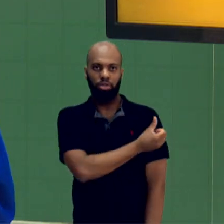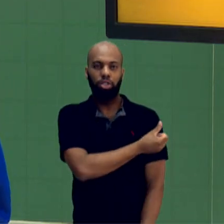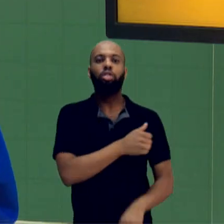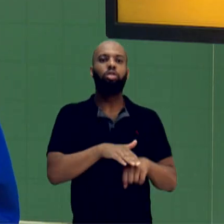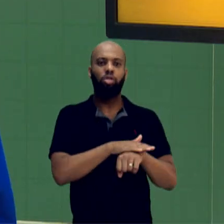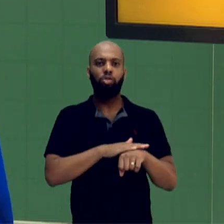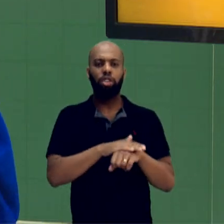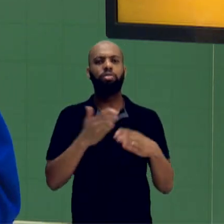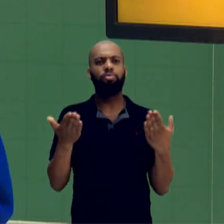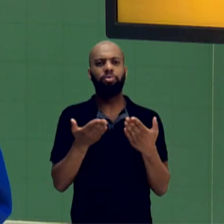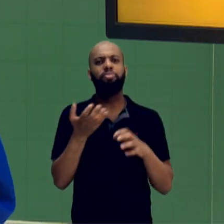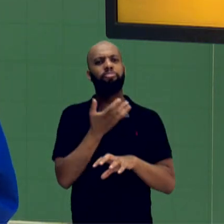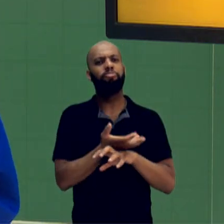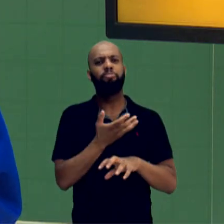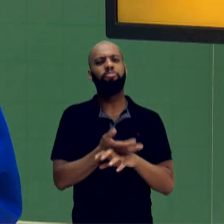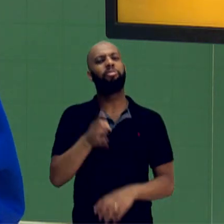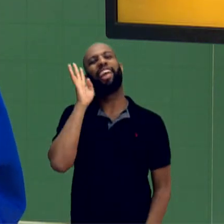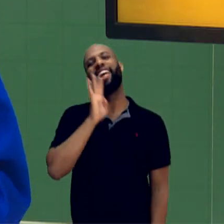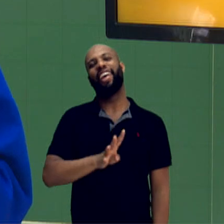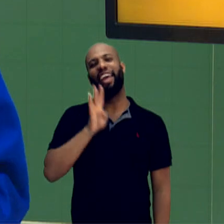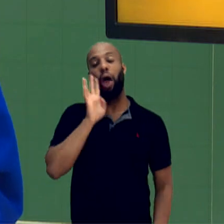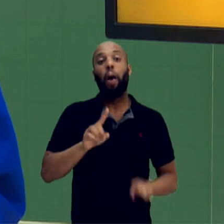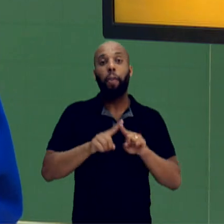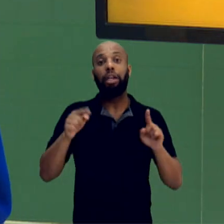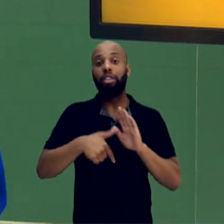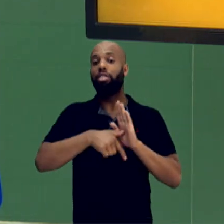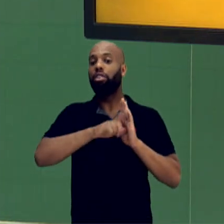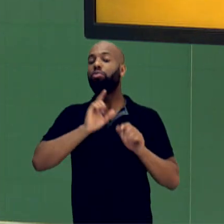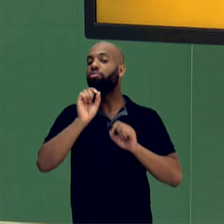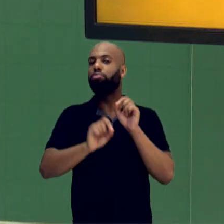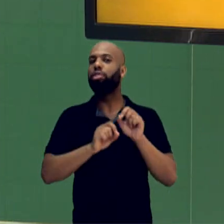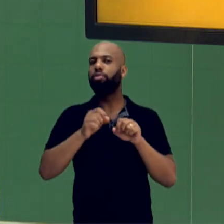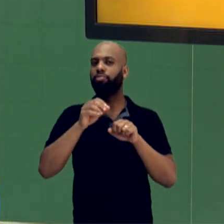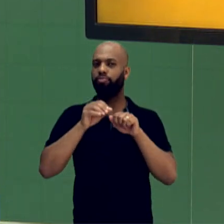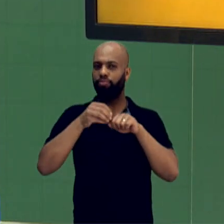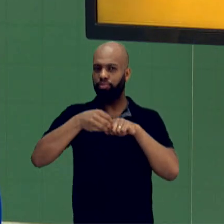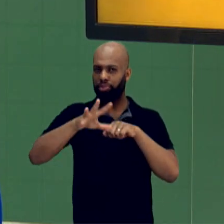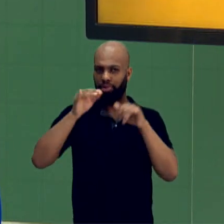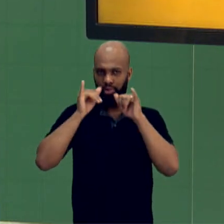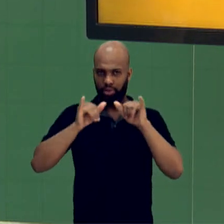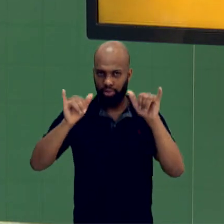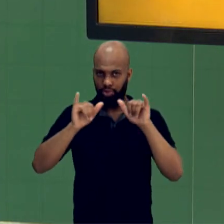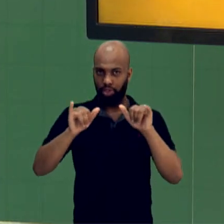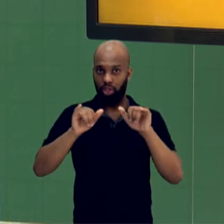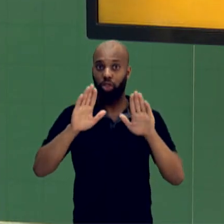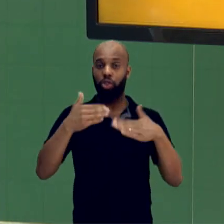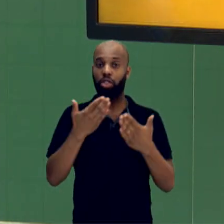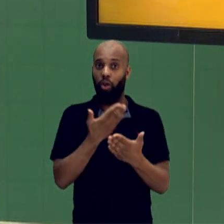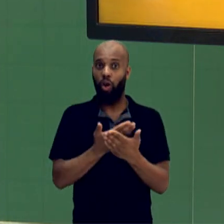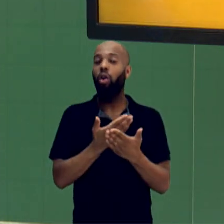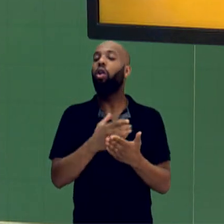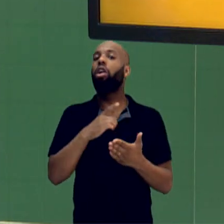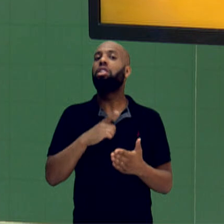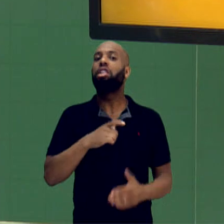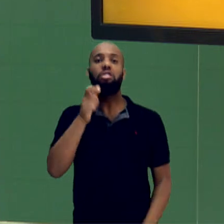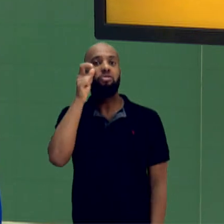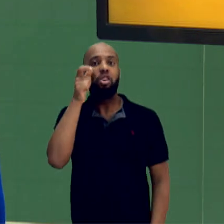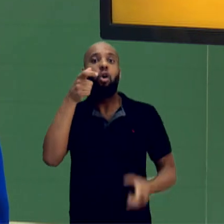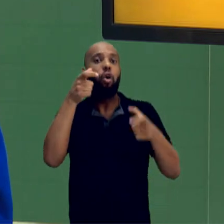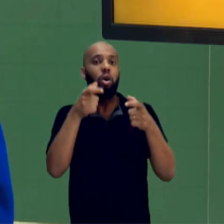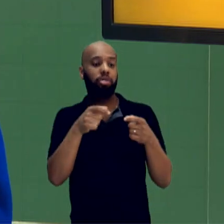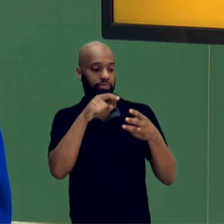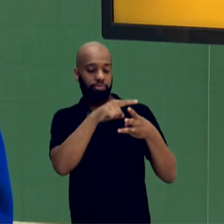sobre essa disciplina que é tão legal. Mas antes, alguns recados. Vamos lembrar que essas aulas estão disponíveis em